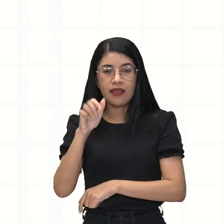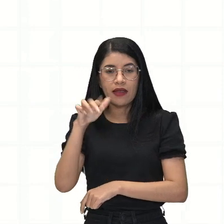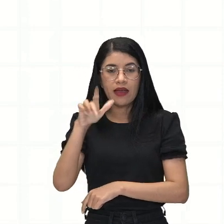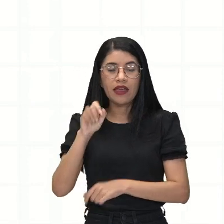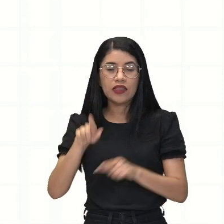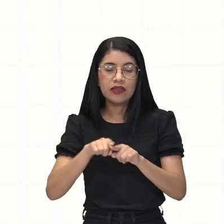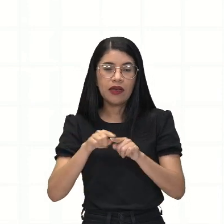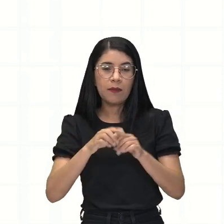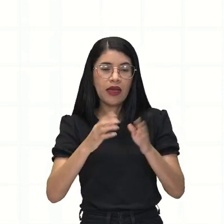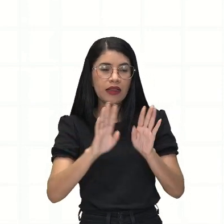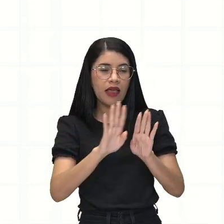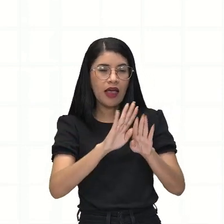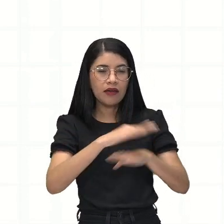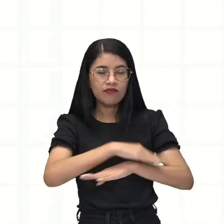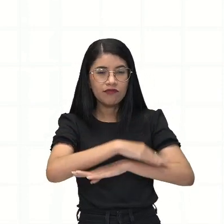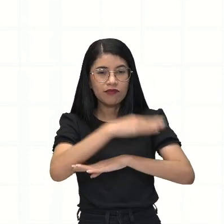telas,